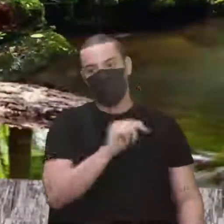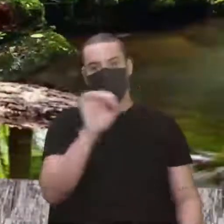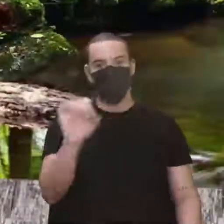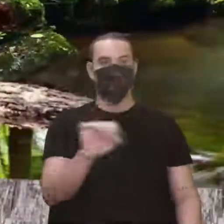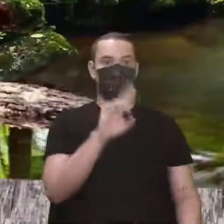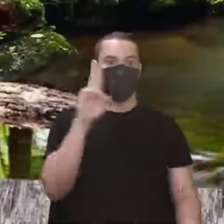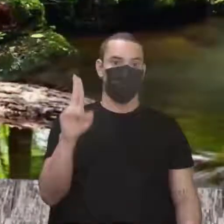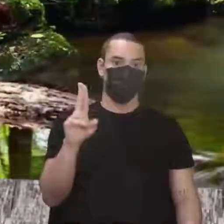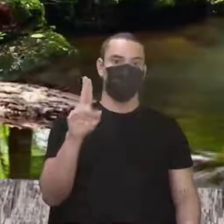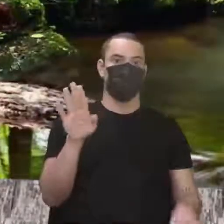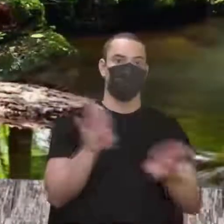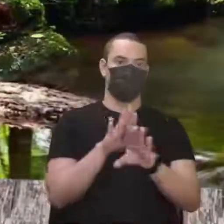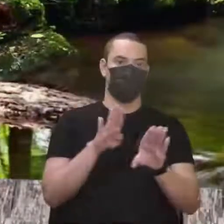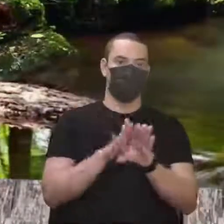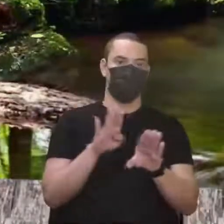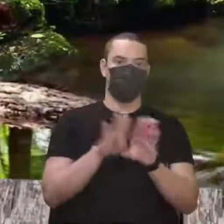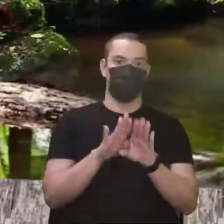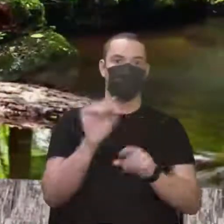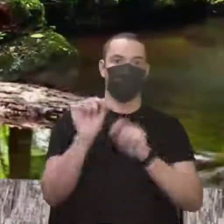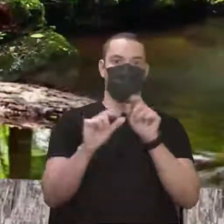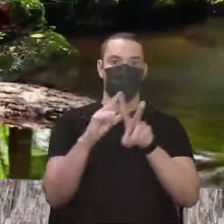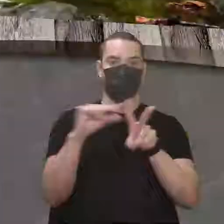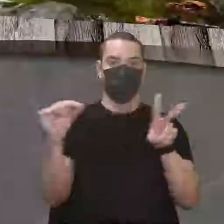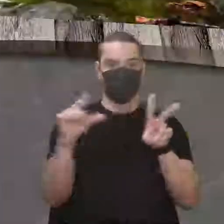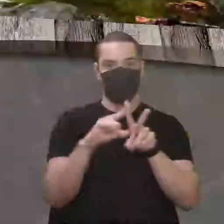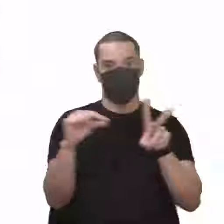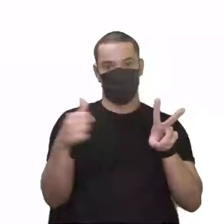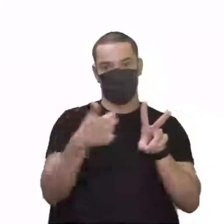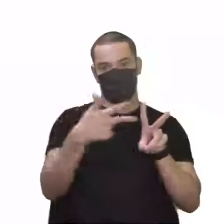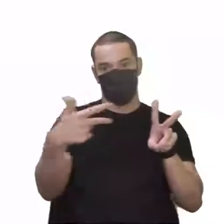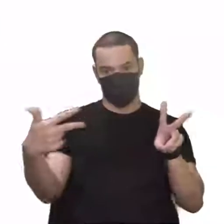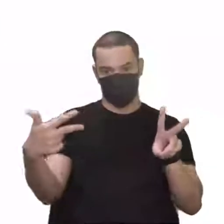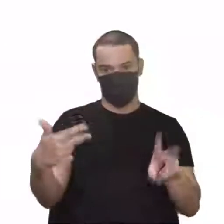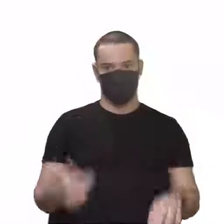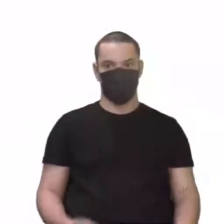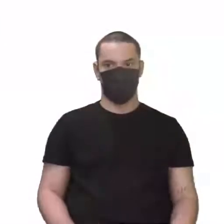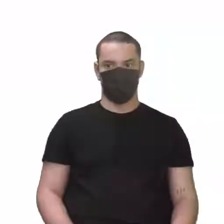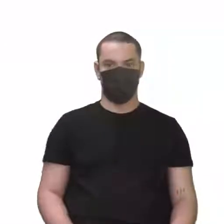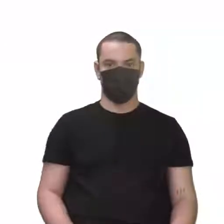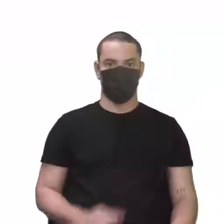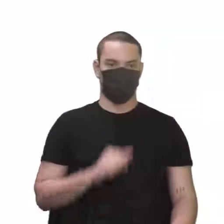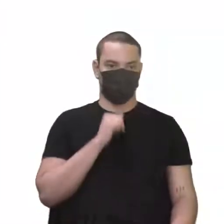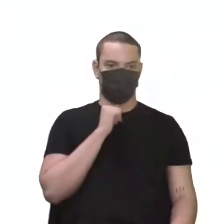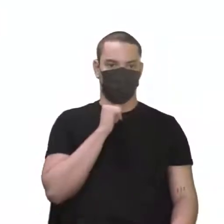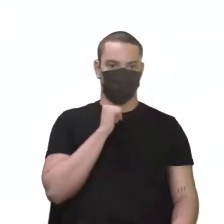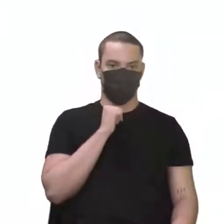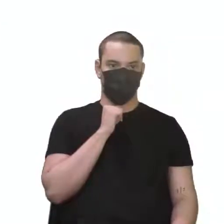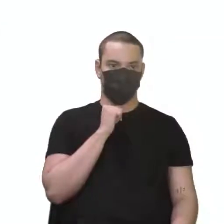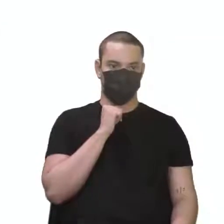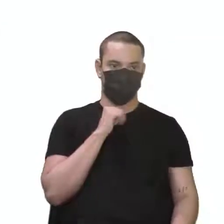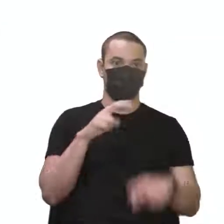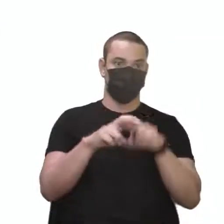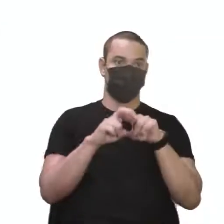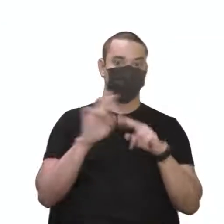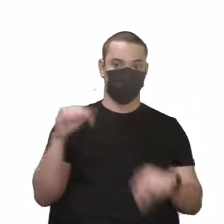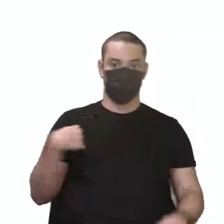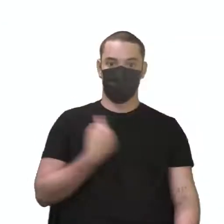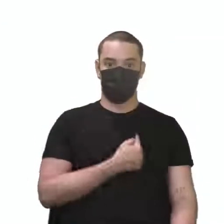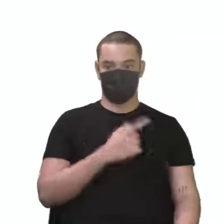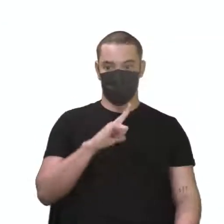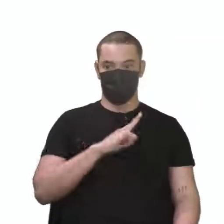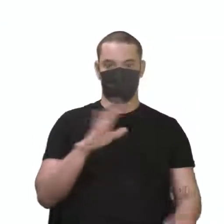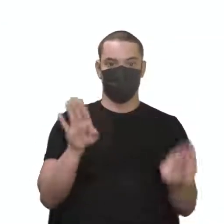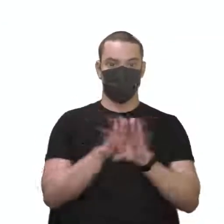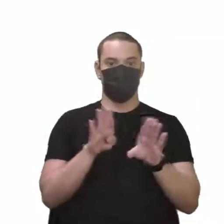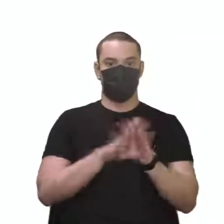organismo de um vegetal. Segue na tela? Olha lá. Então, a gente também tem essa utilização